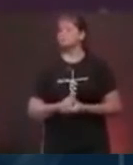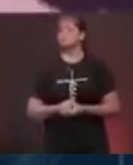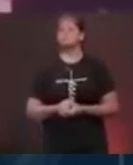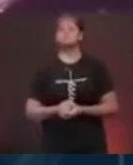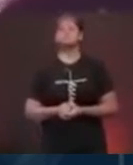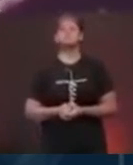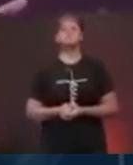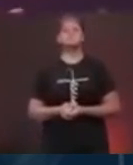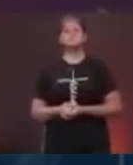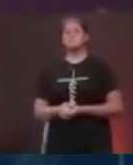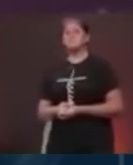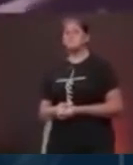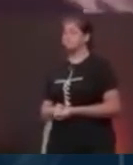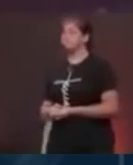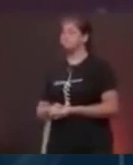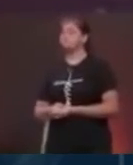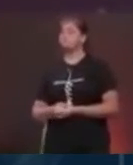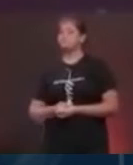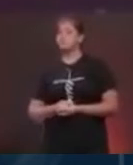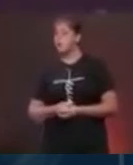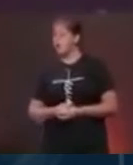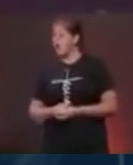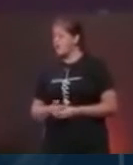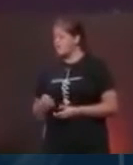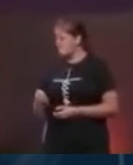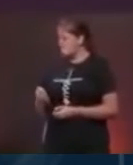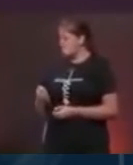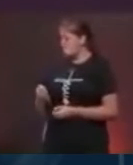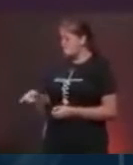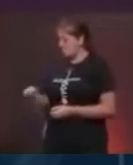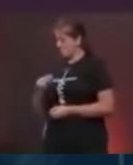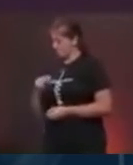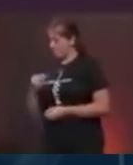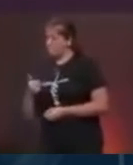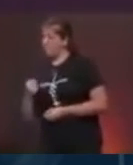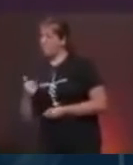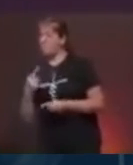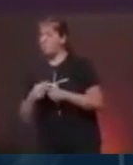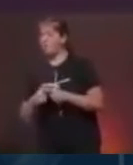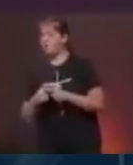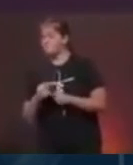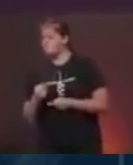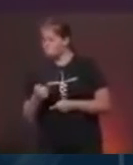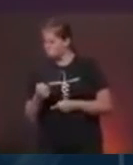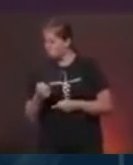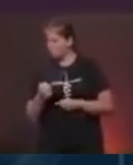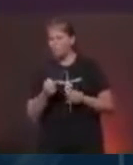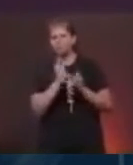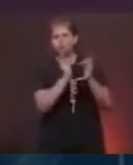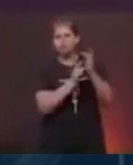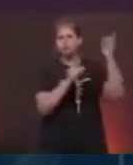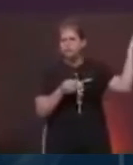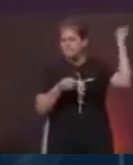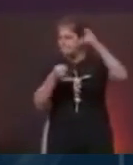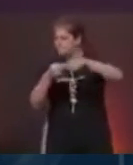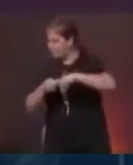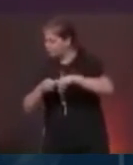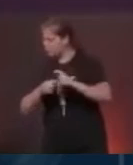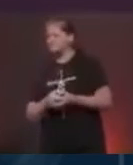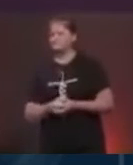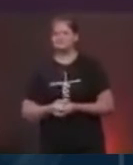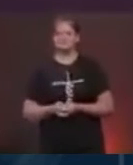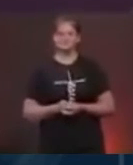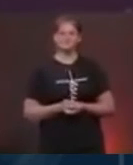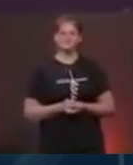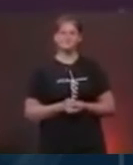Nem vai ser muito tempo que nós vamos andar junto. Jesus está voltando, aliás, do jeito que as coisas andam, já saiu de lá. Segundo